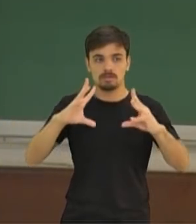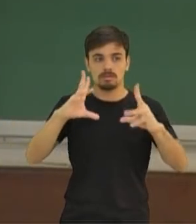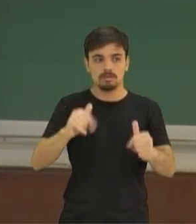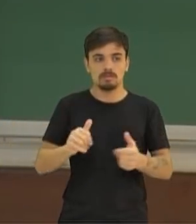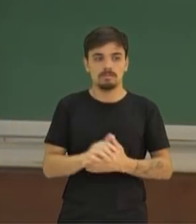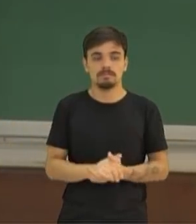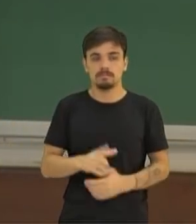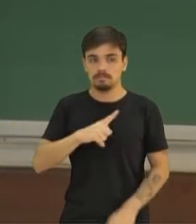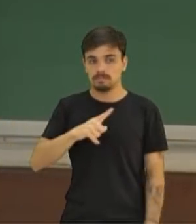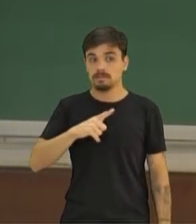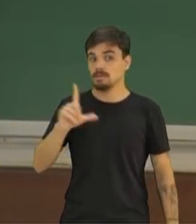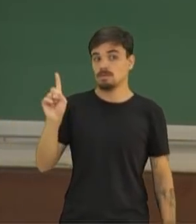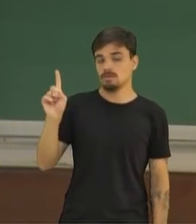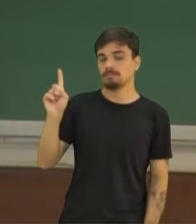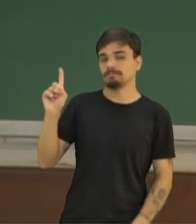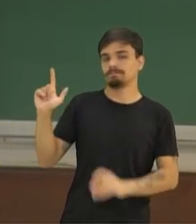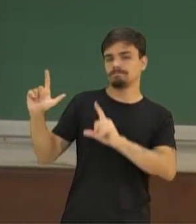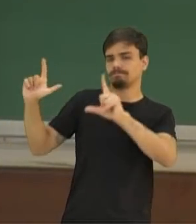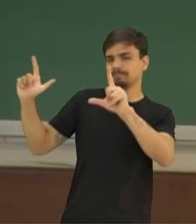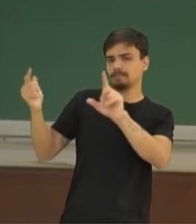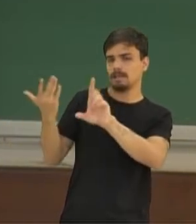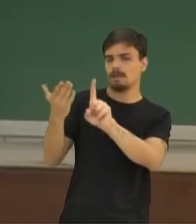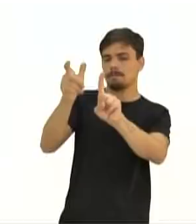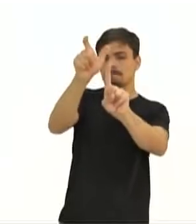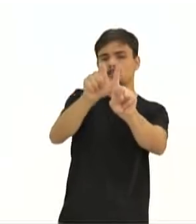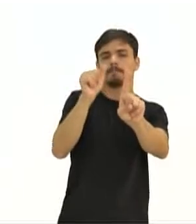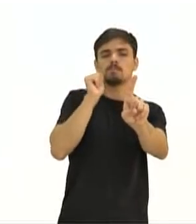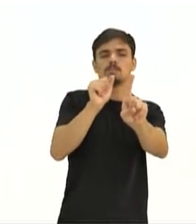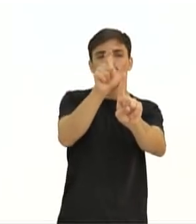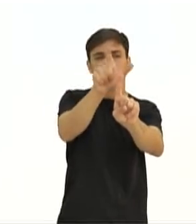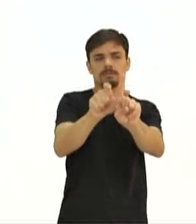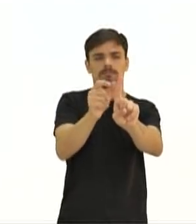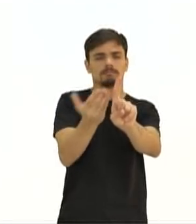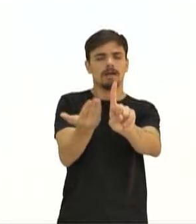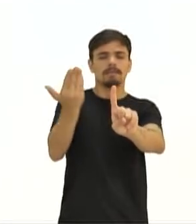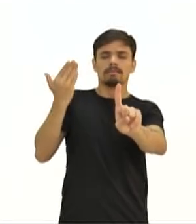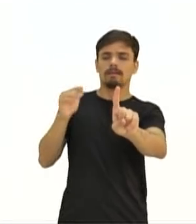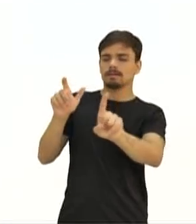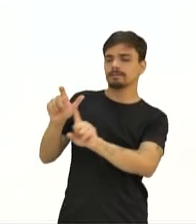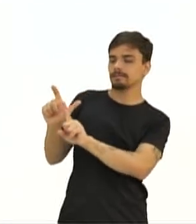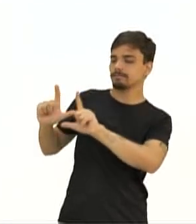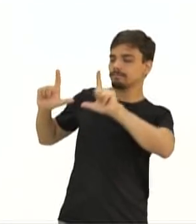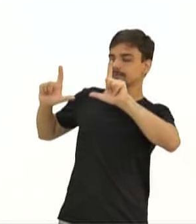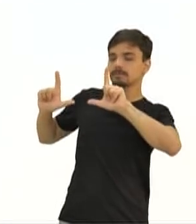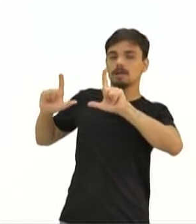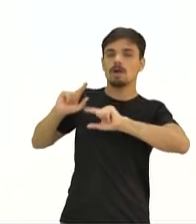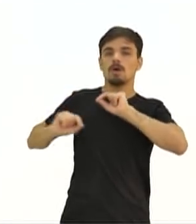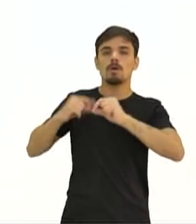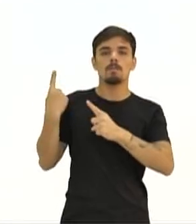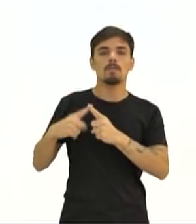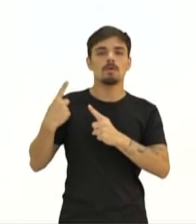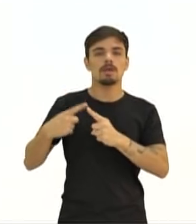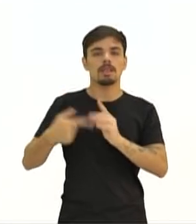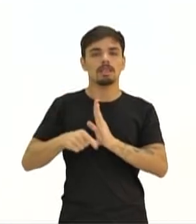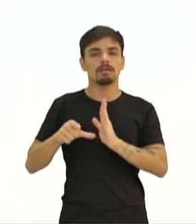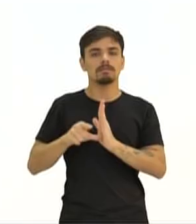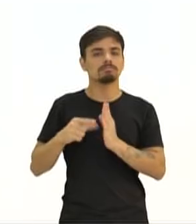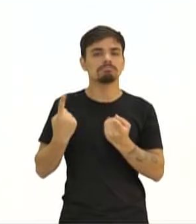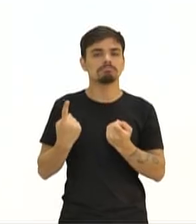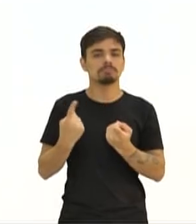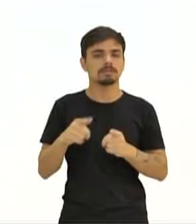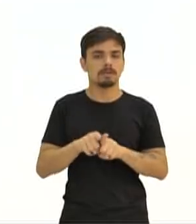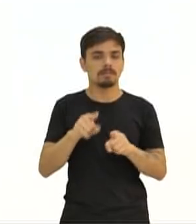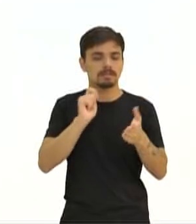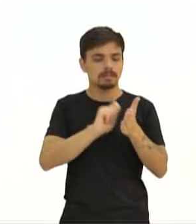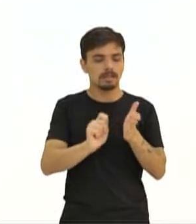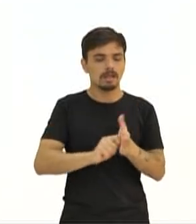só, tem a placa de trânsito aqui, tem uma pessoa aqui. Por que será que tem aquela placa de trânsito? E na placa de trânsito está escrita